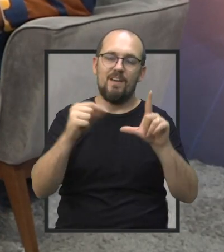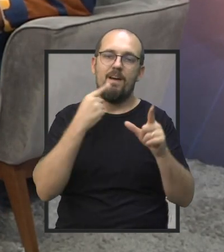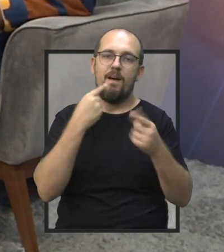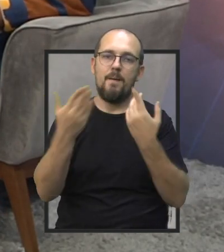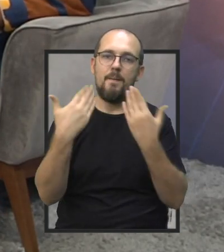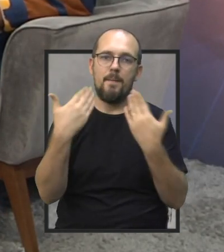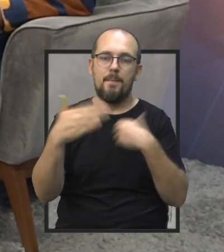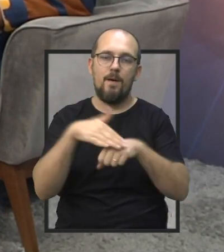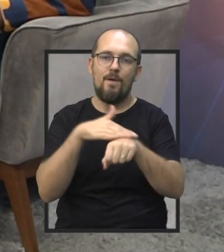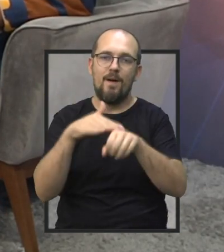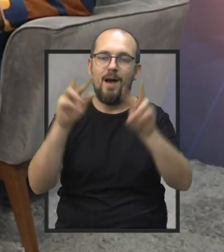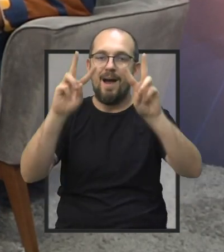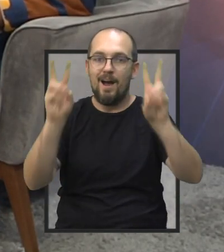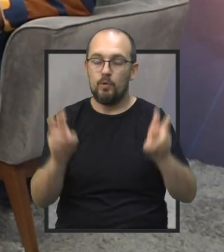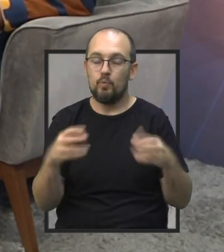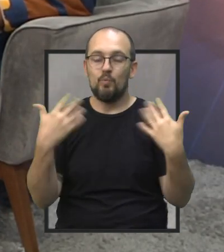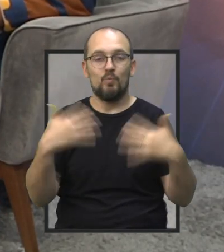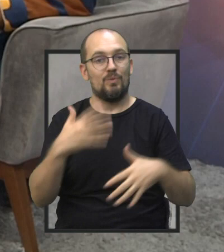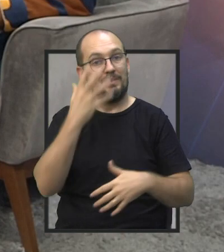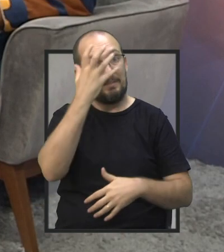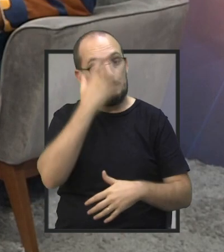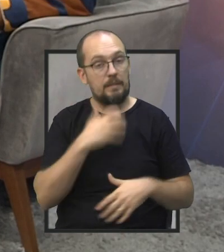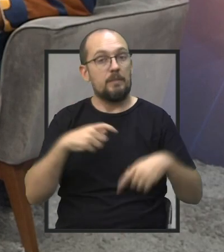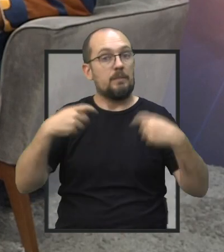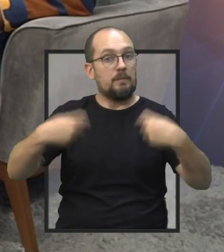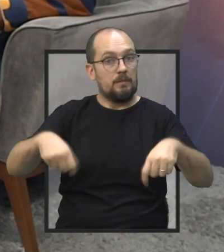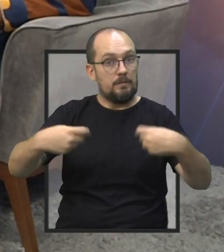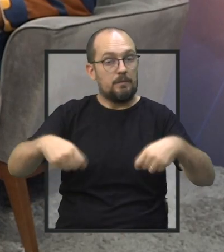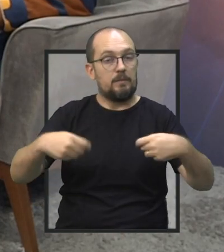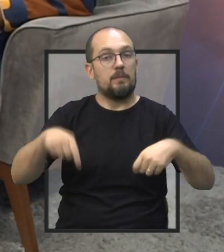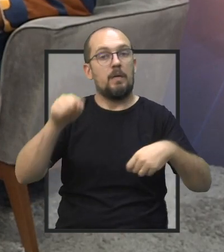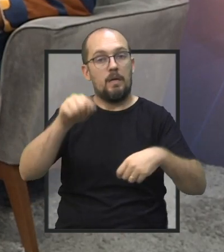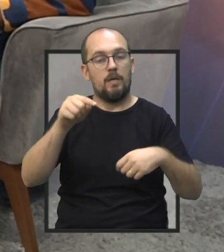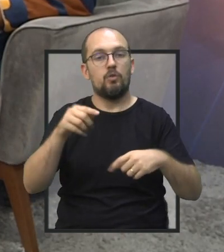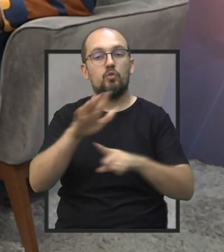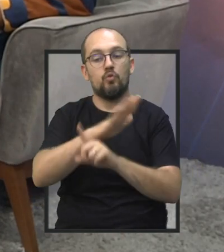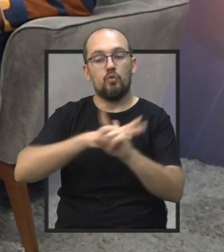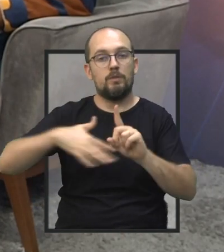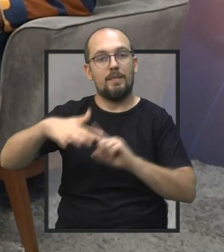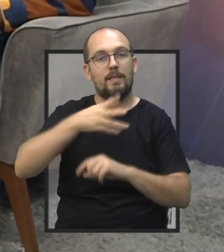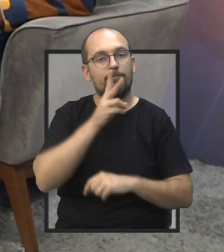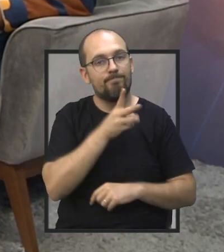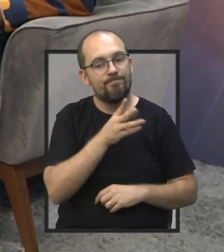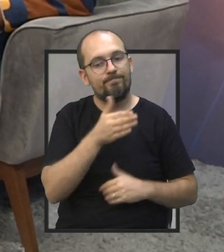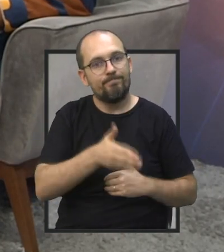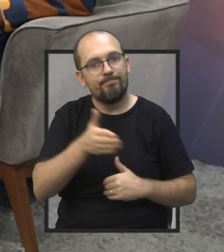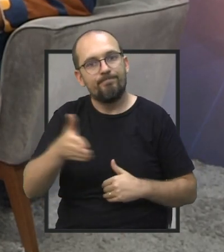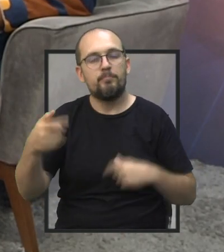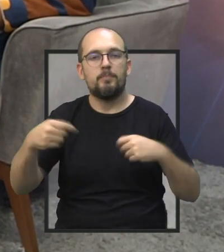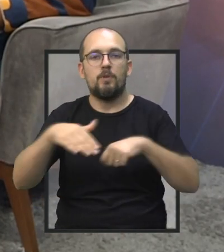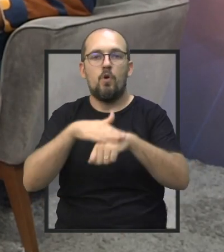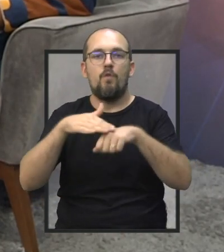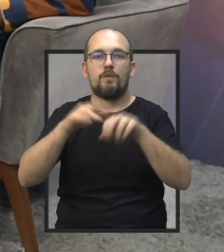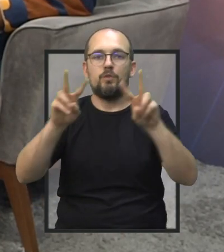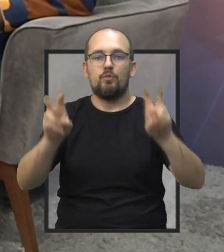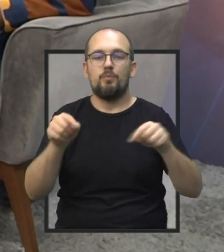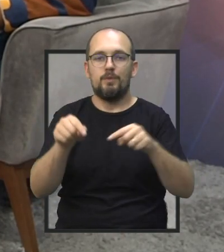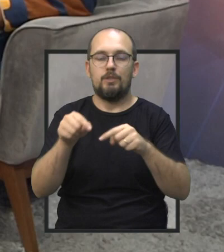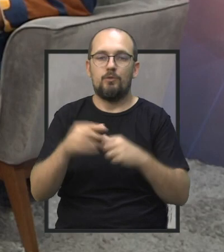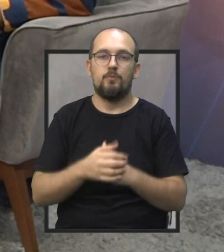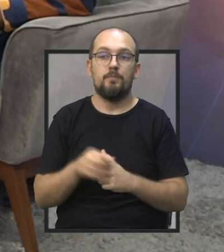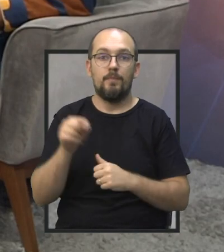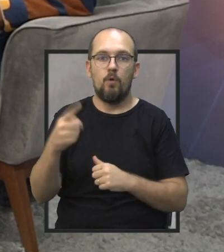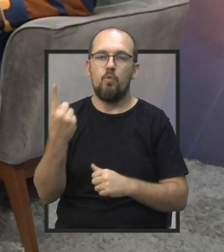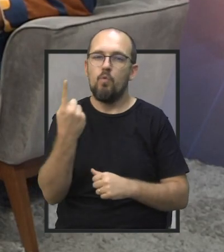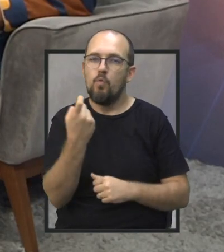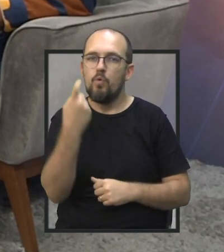gente conversar sobre esse assunto tão sério, tão necessário, né, que a sociedade cada vez mais precisa falar sobre isso, que